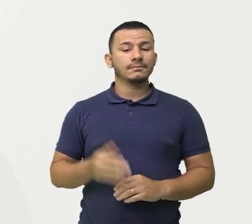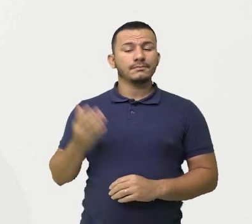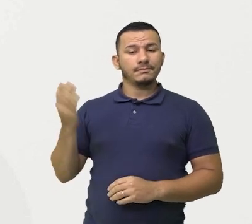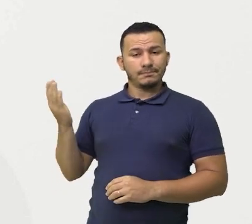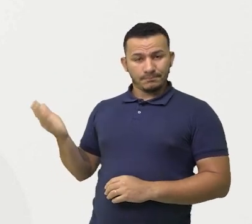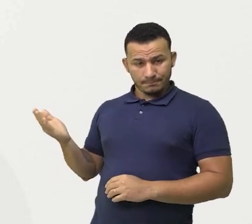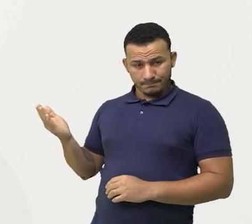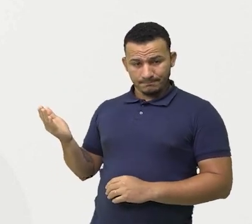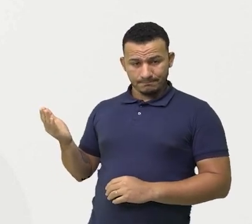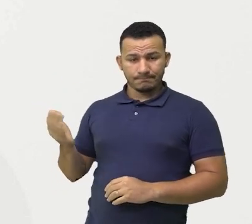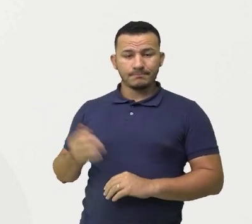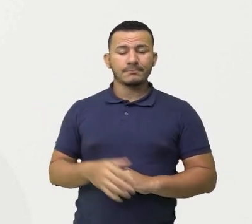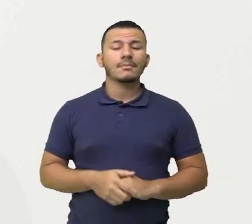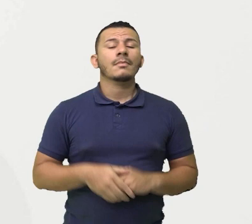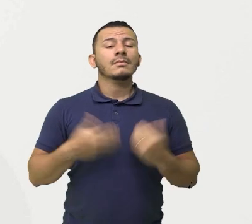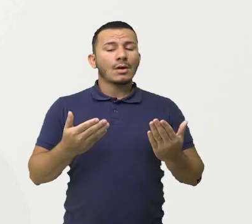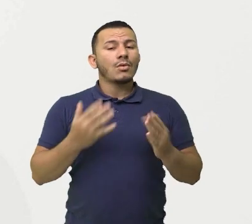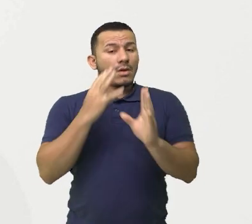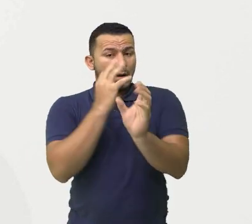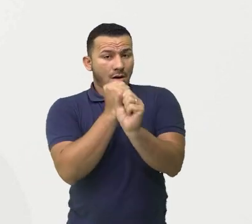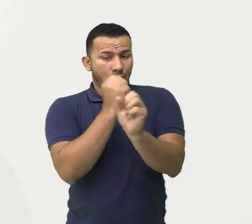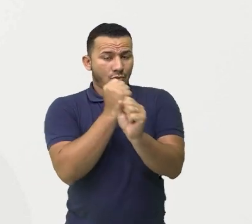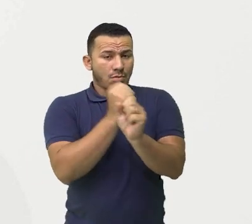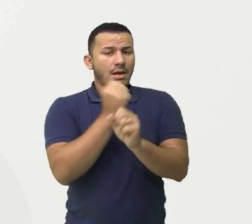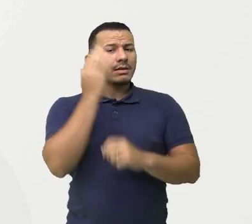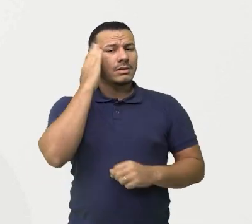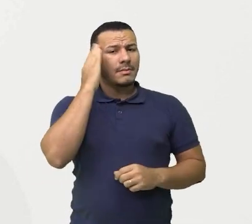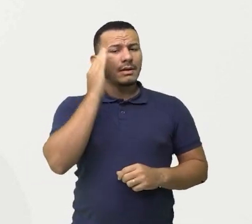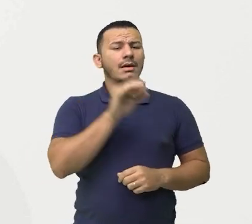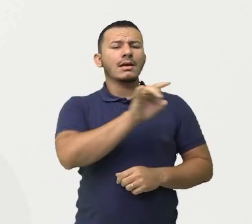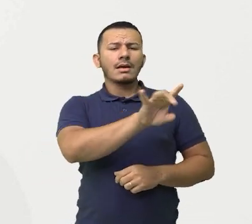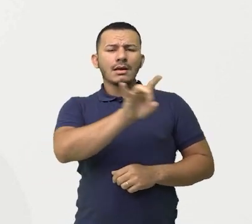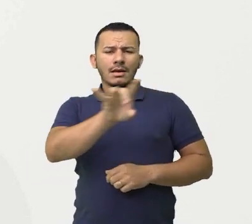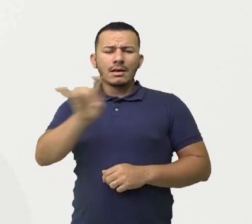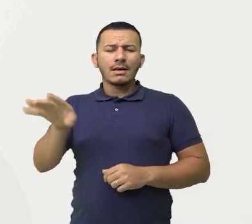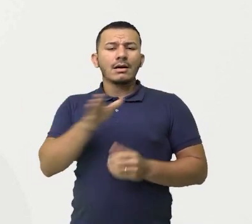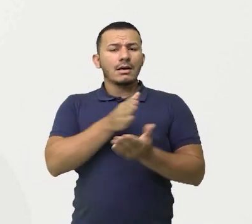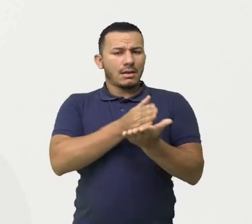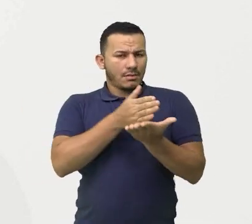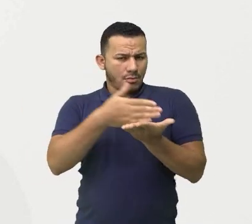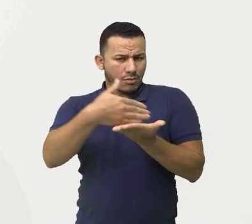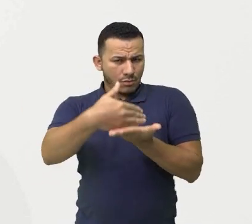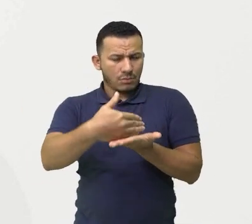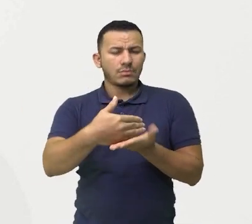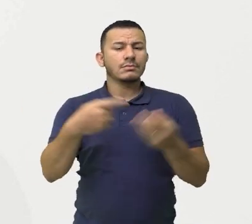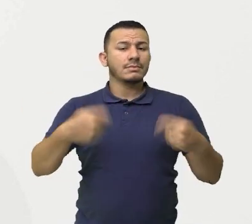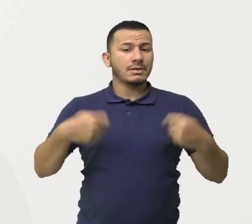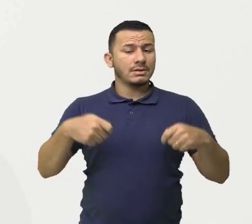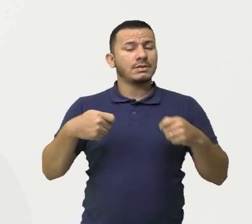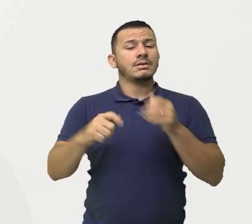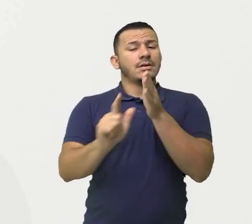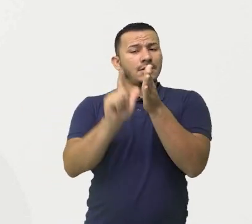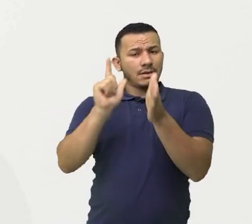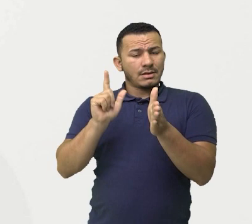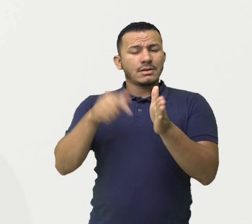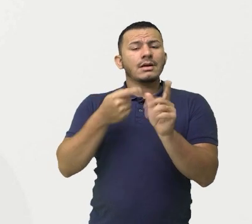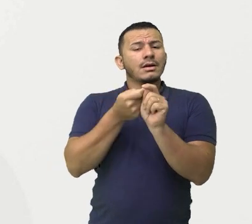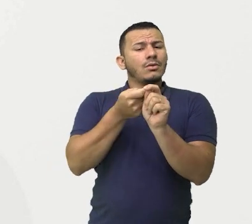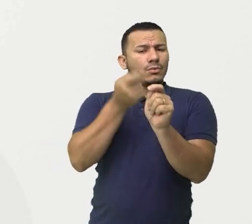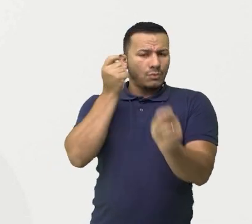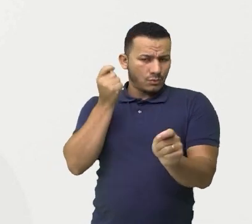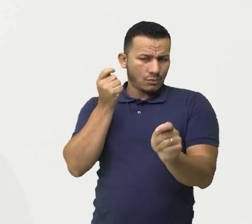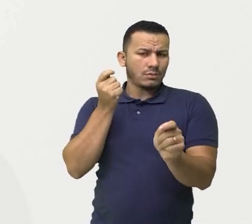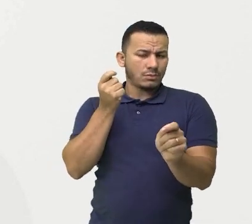Então, bora lá. Para se calcular o valor de venda de cada bolo, claro, inicialmente é necessário calcular o lucro,